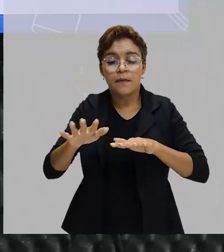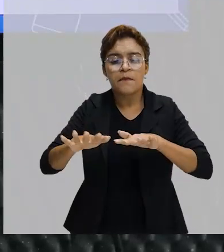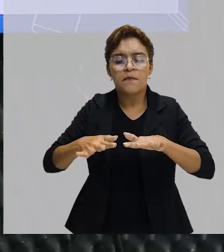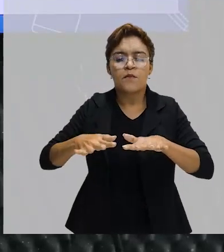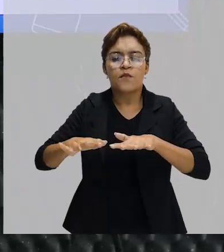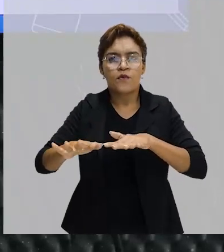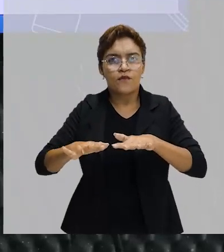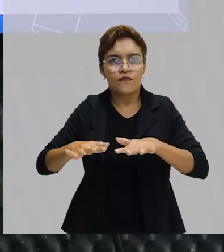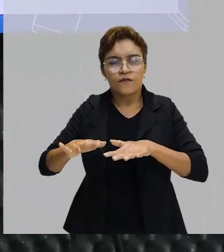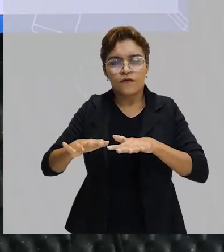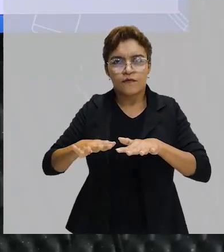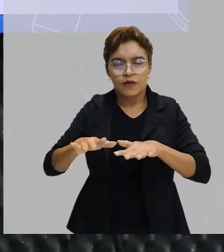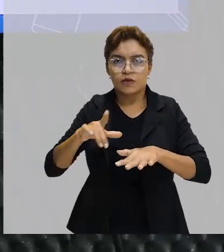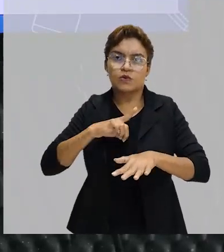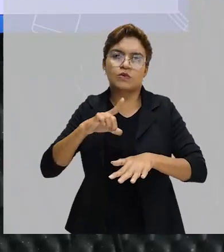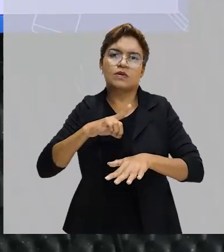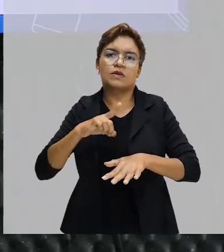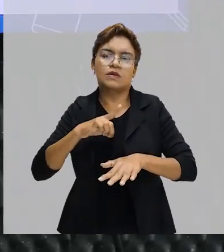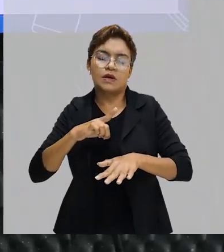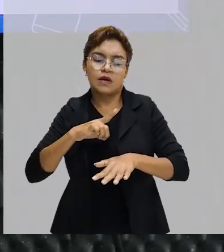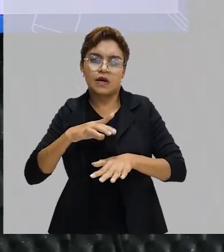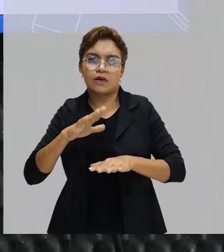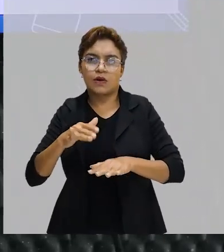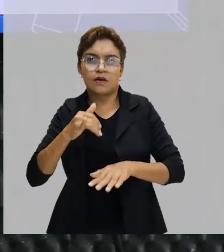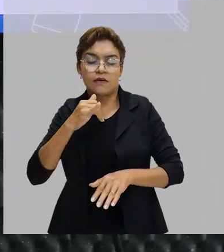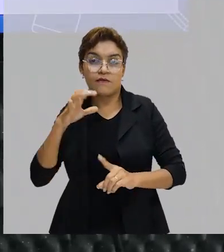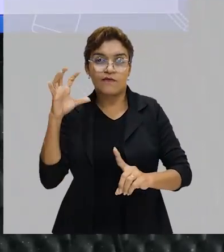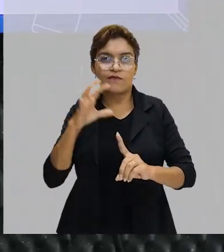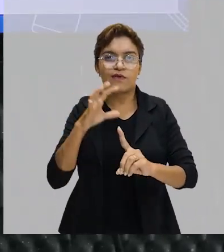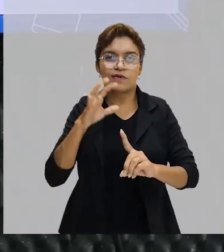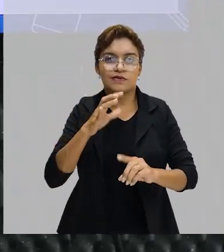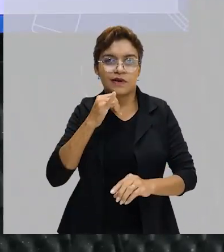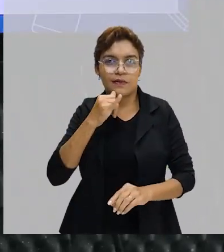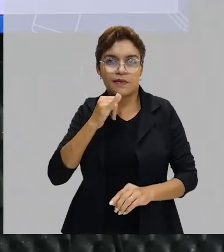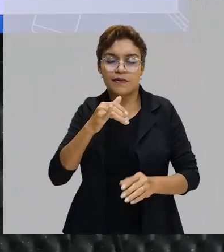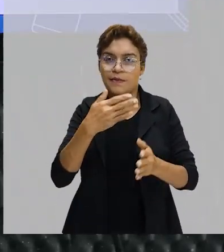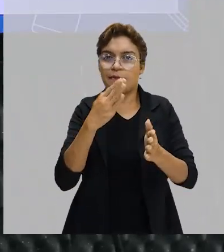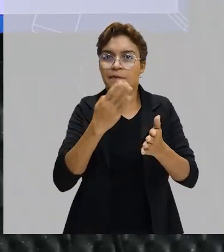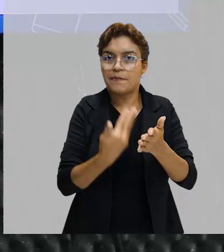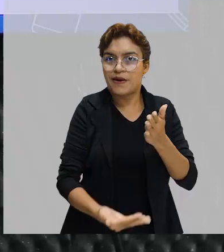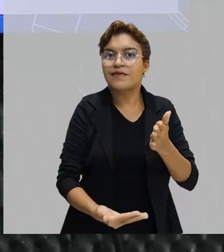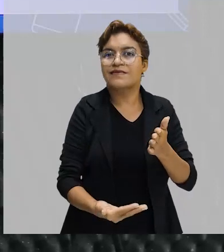movimento vai gerar uma perda de energia. E a perda de energia